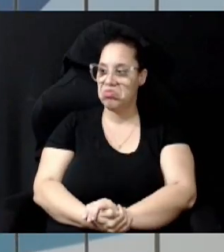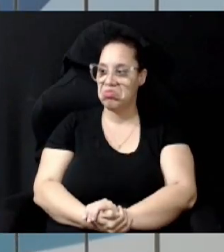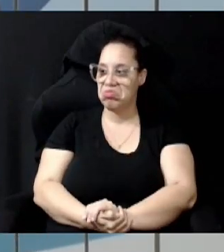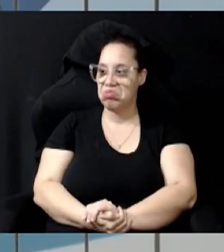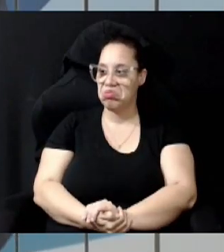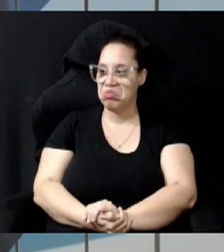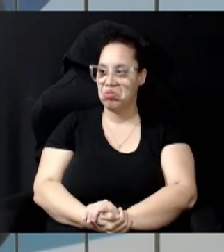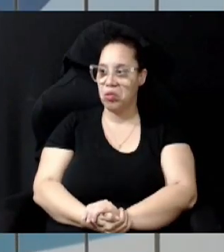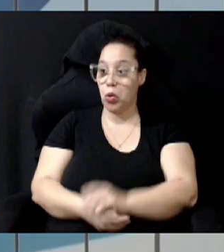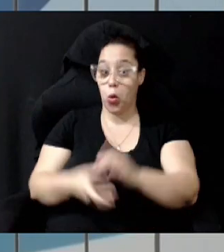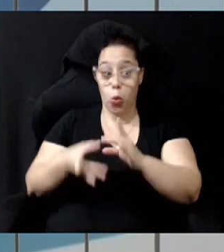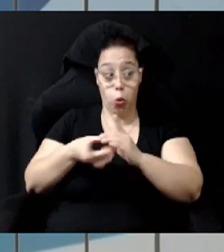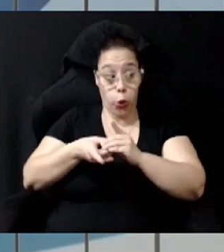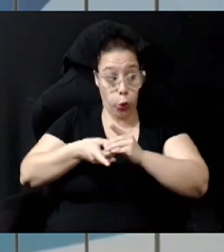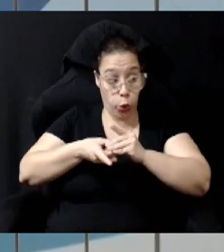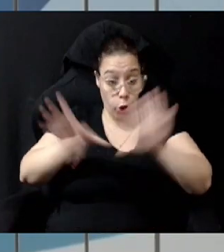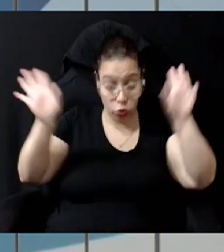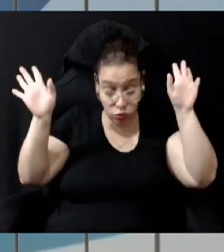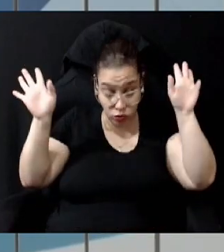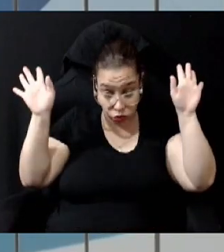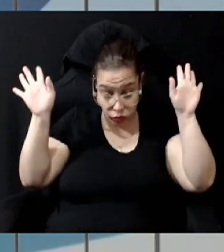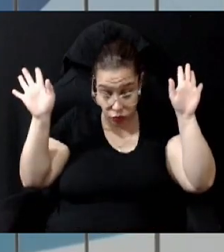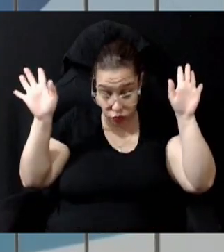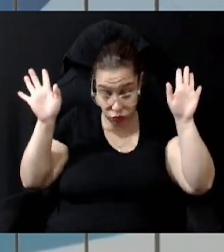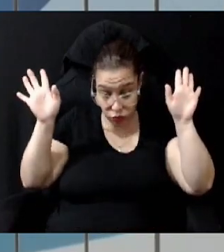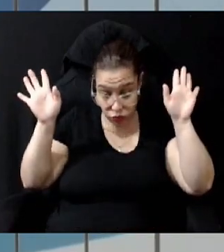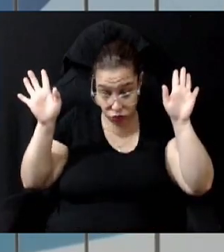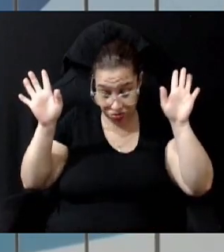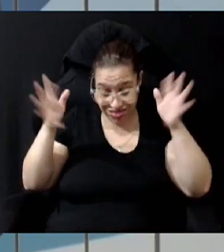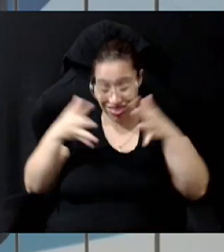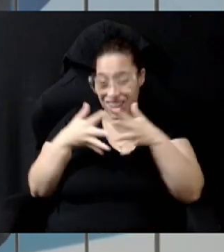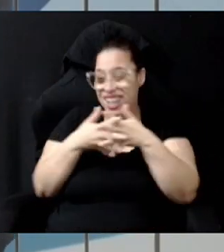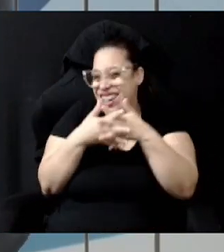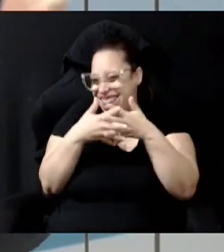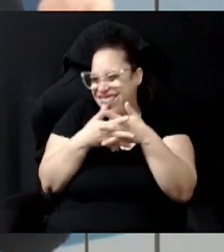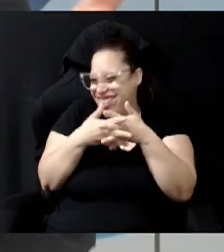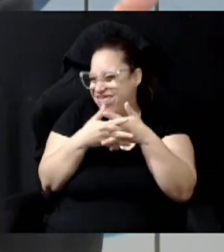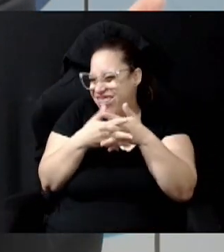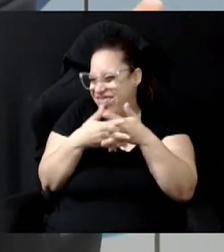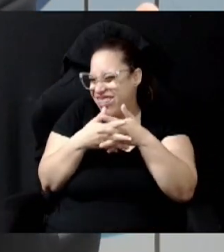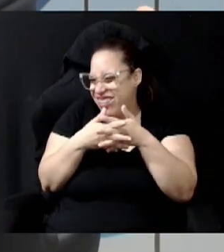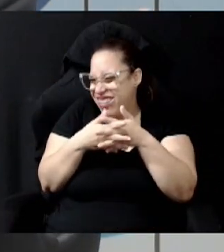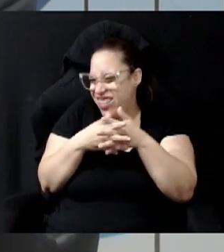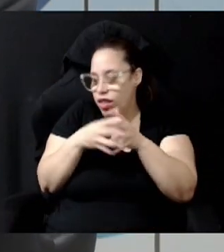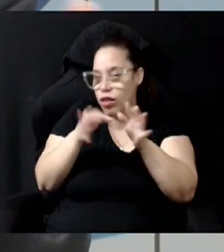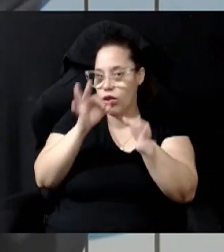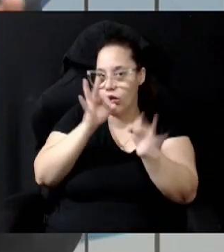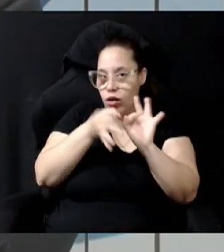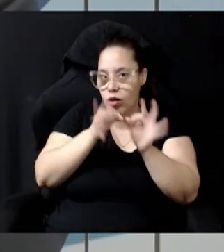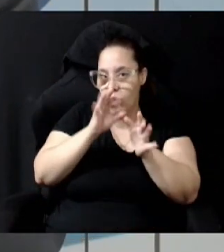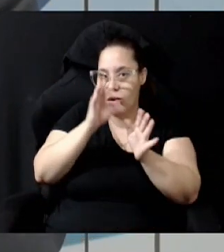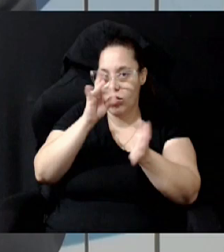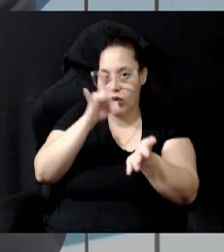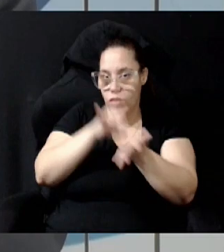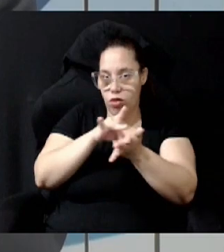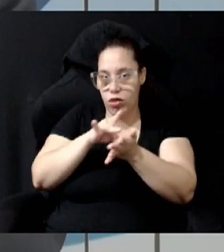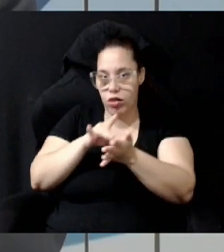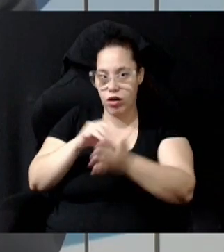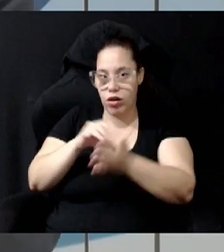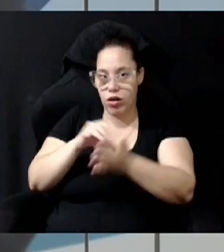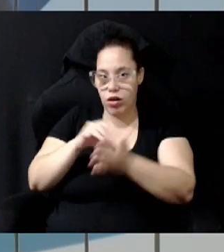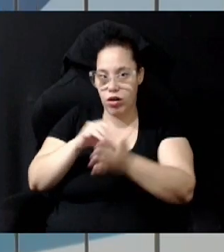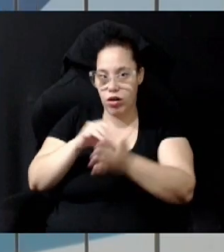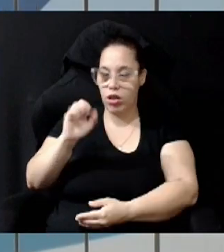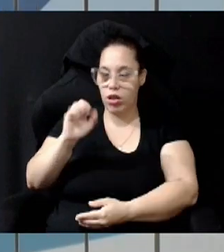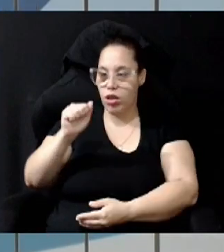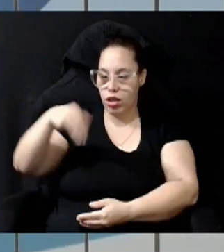ultraliberal. Né? Porque as pessoas confundem um pouquinho, né, a questão do Plano Real, que é do governo do Itamar Franco, que estabilizou o